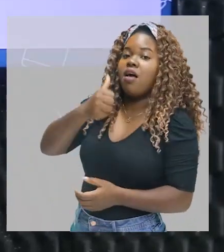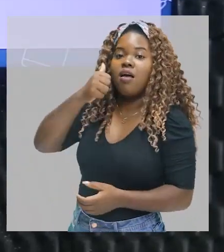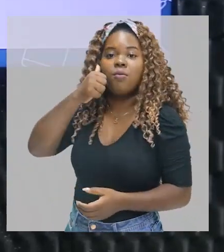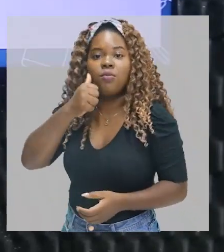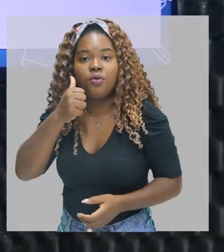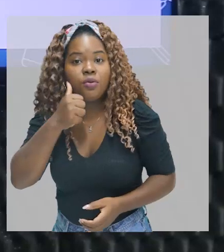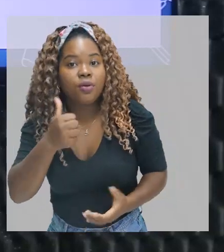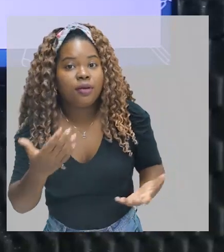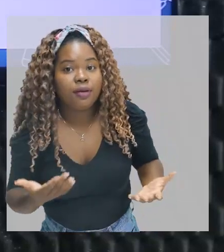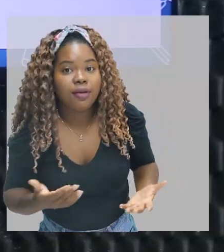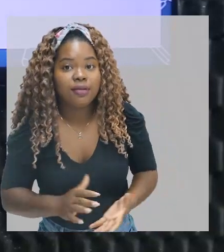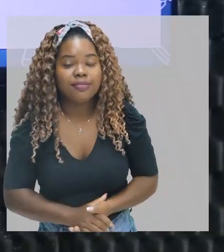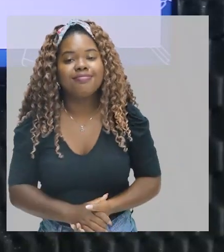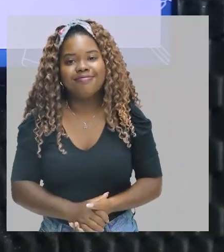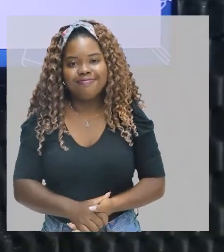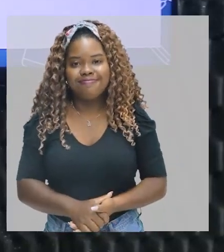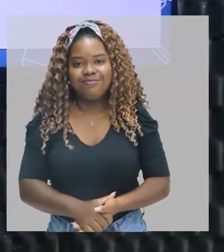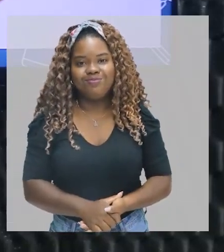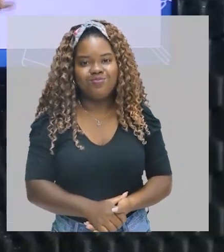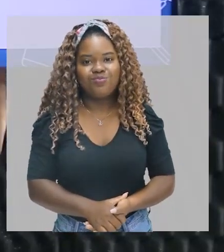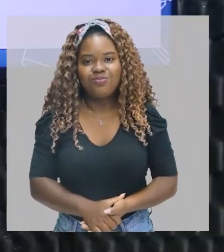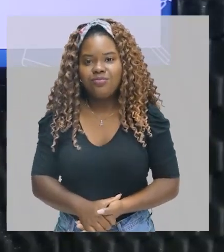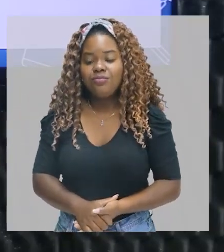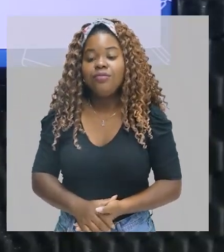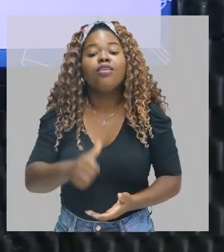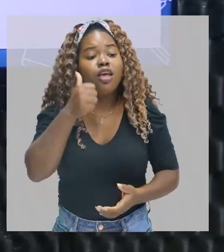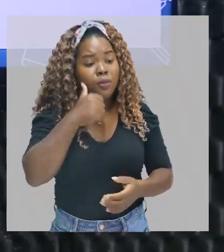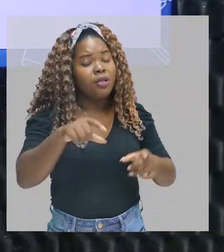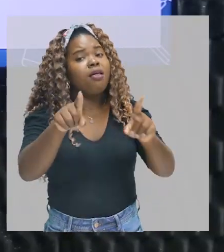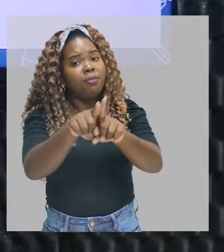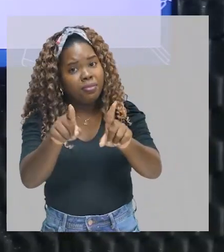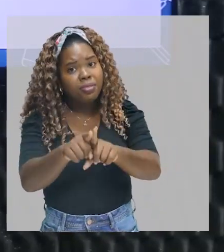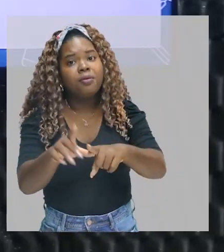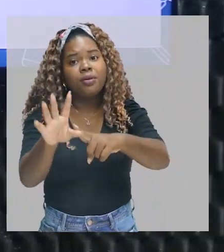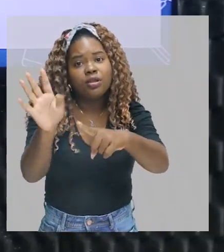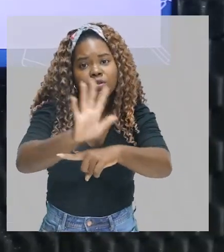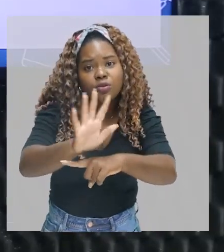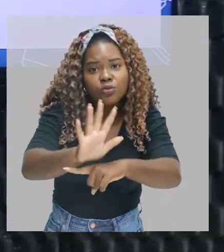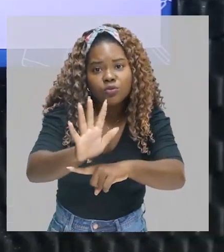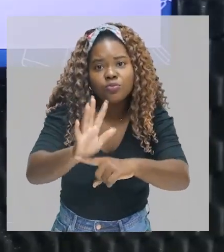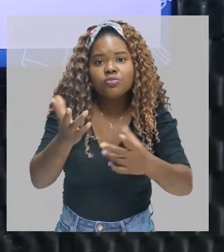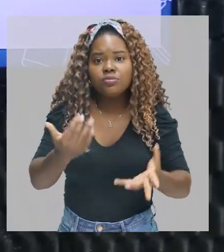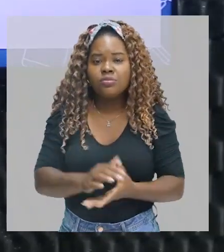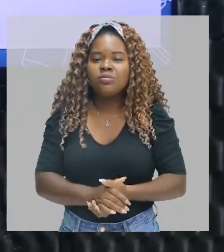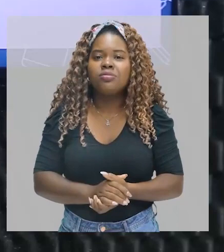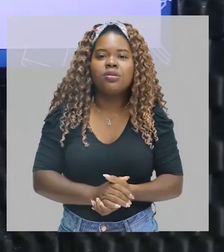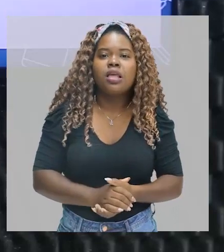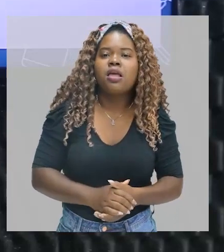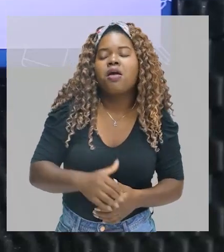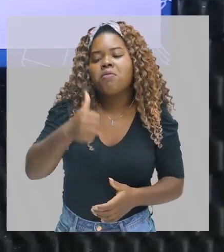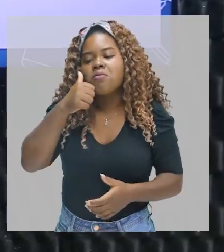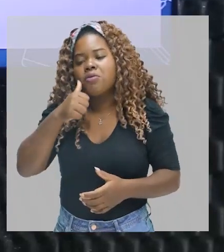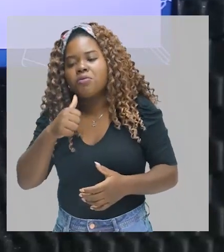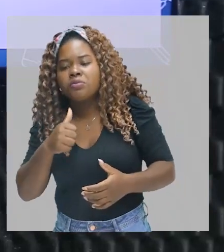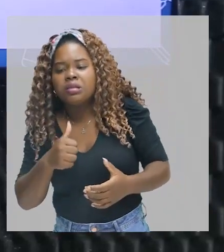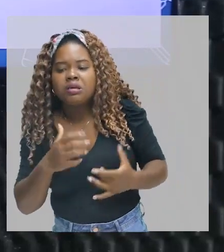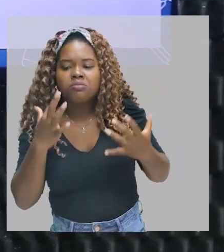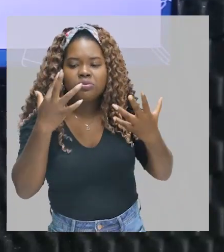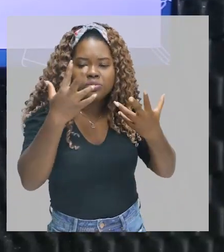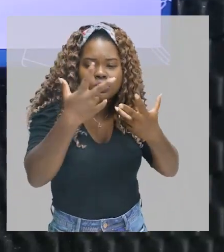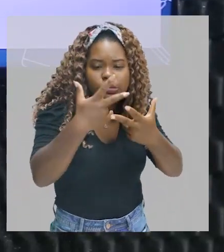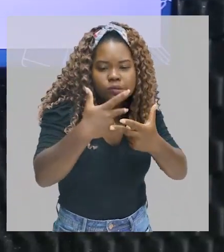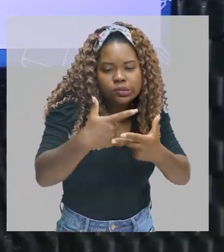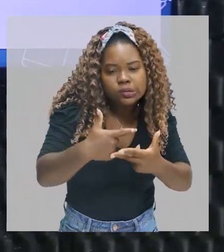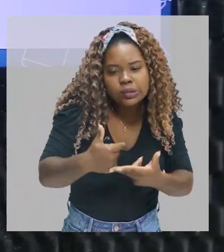além dos filmes de super-heróis, né? E a mulher como figura angelical, pueril,